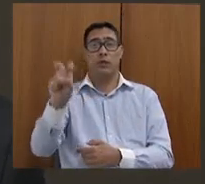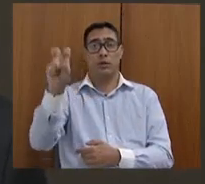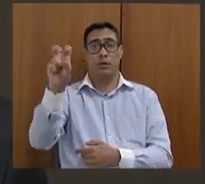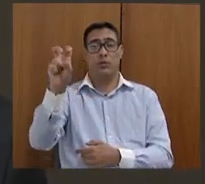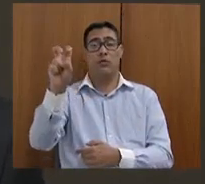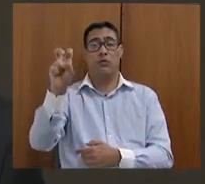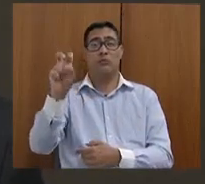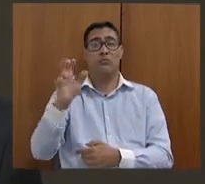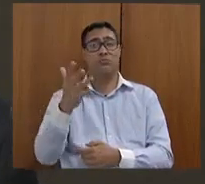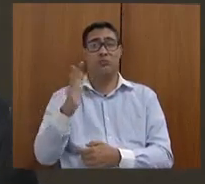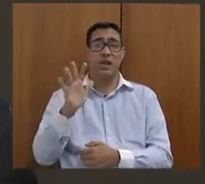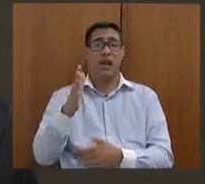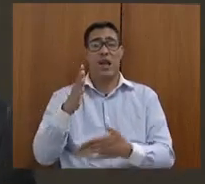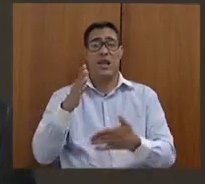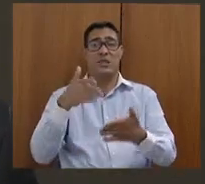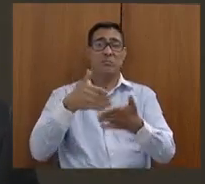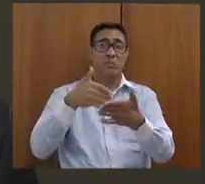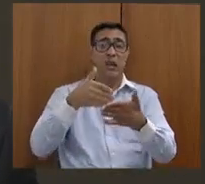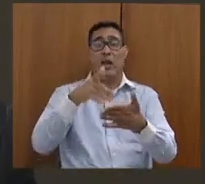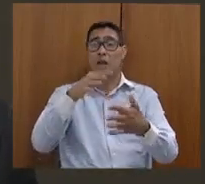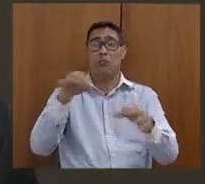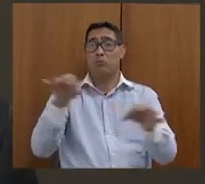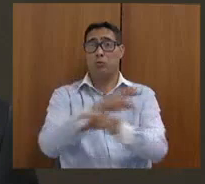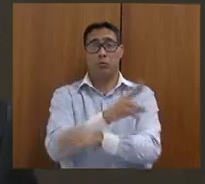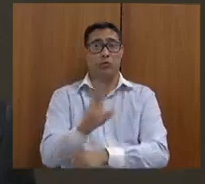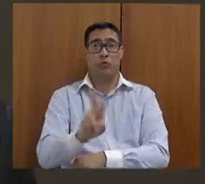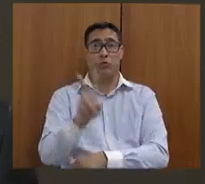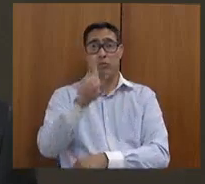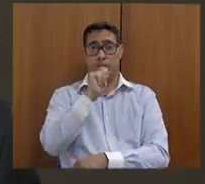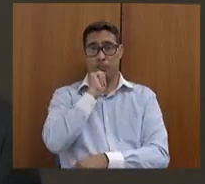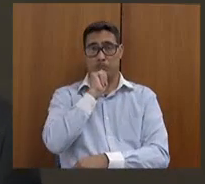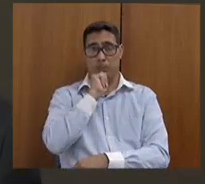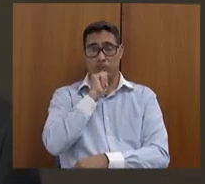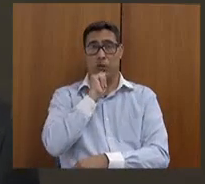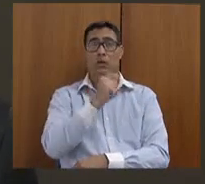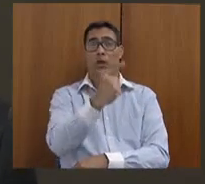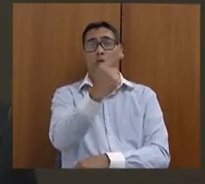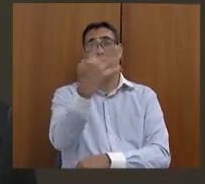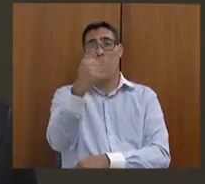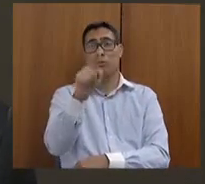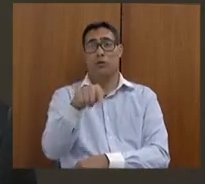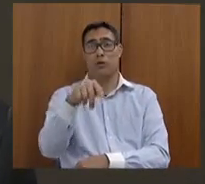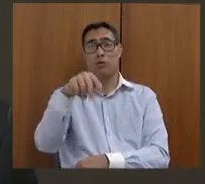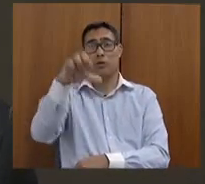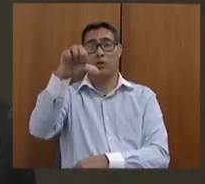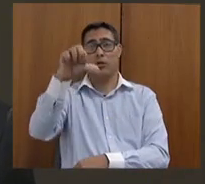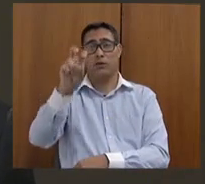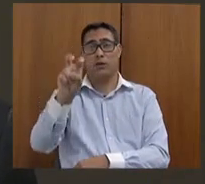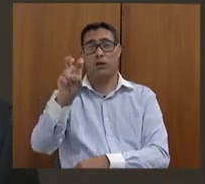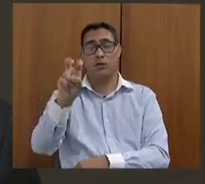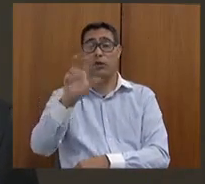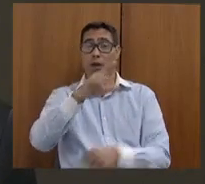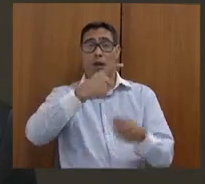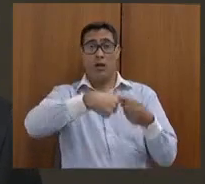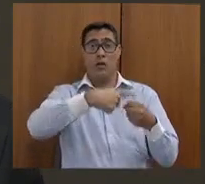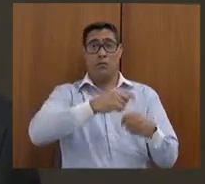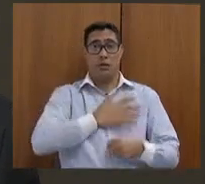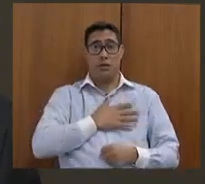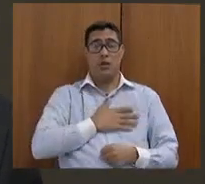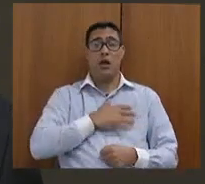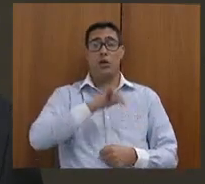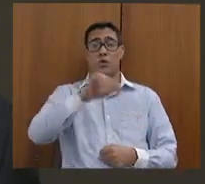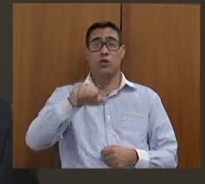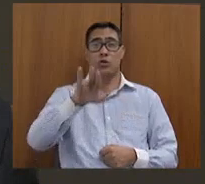tá chegando aqui não chegou no valor do reajuste do piso de 14,95 a minha cidade lá em Juiz de Fora